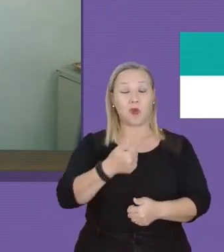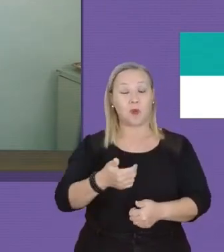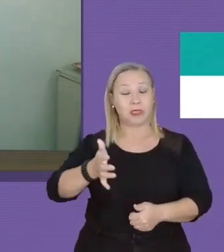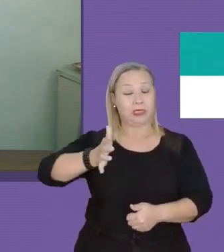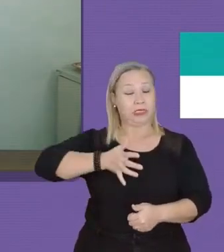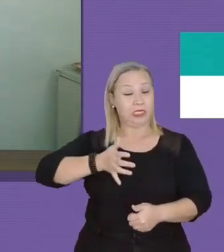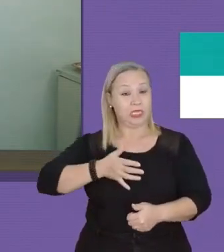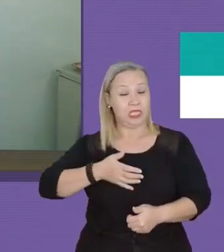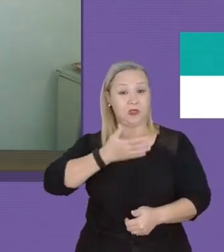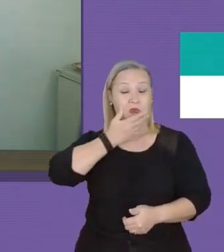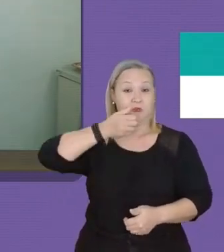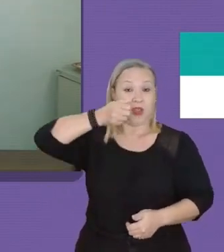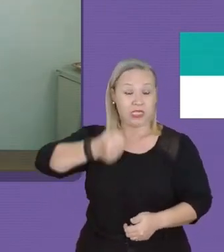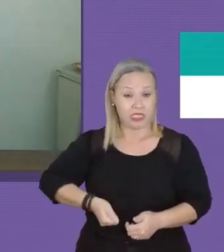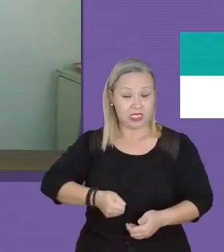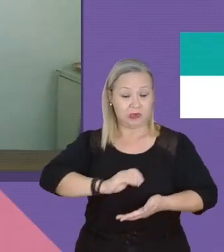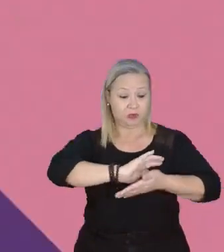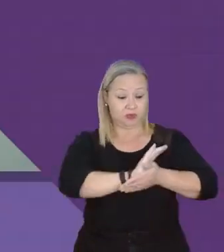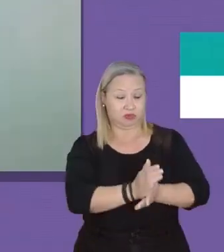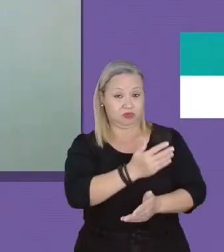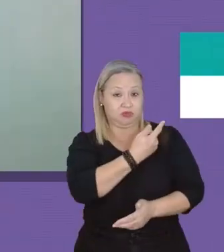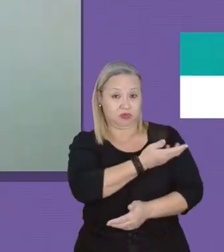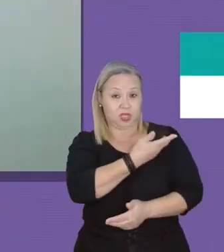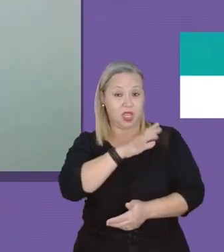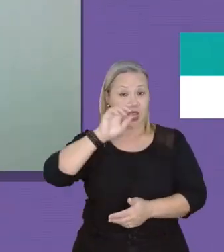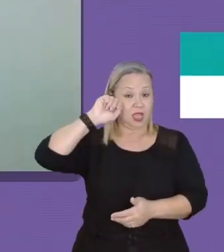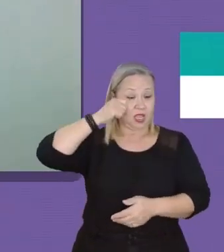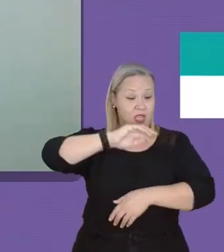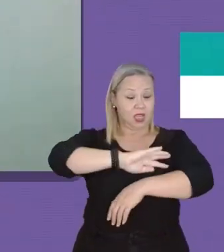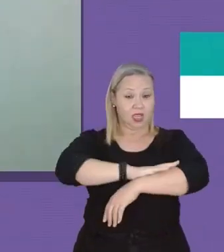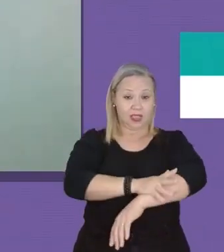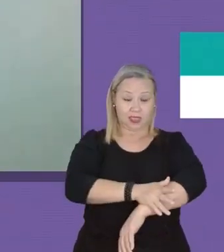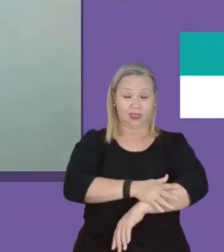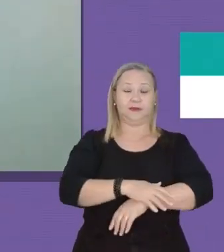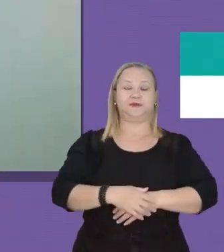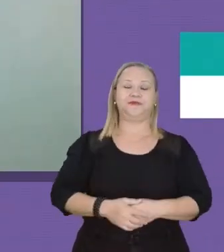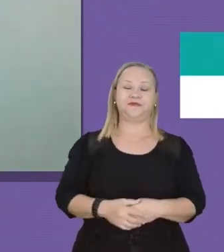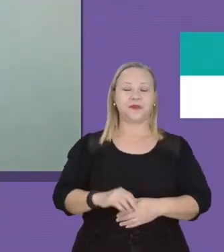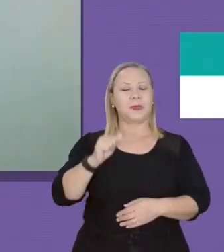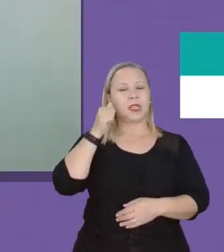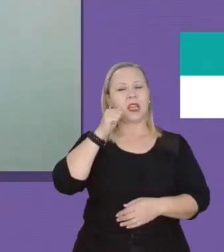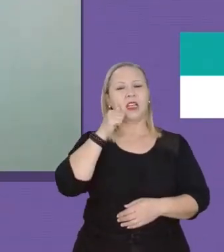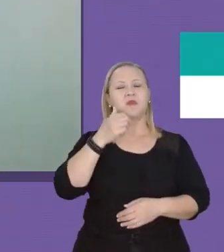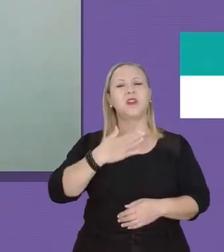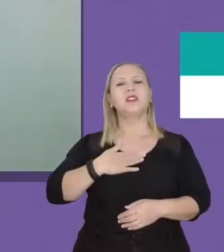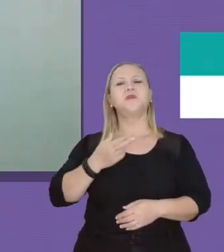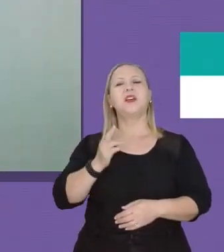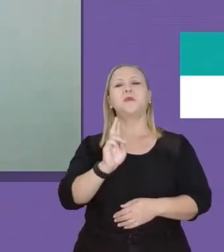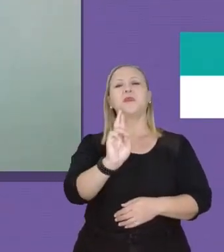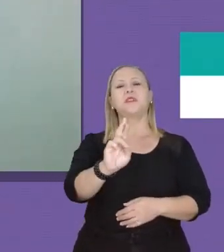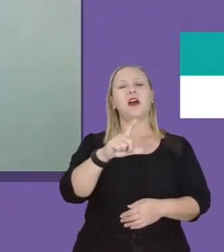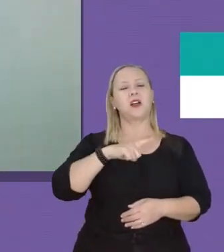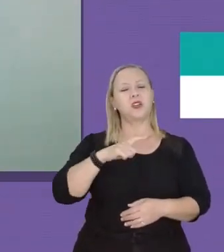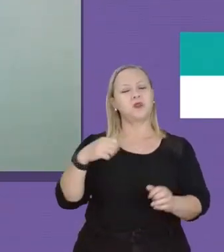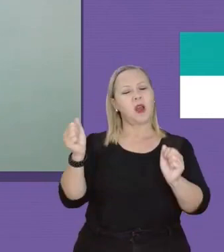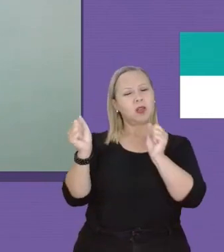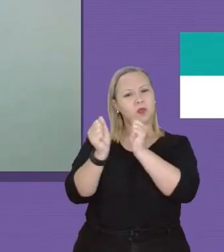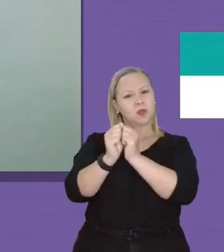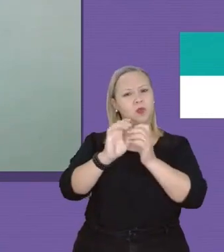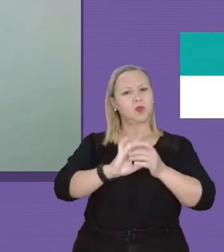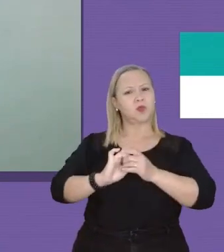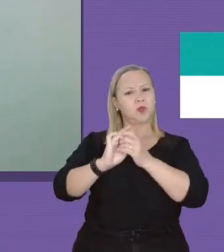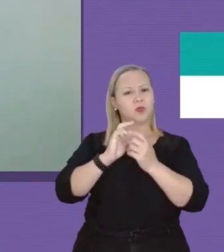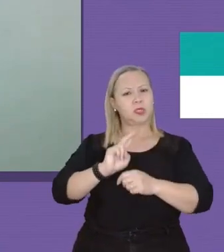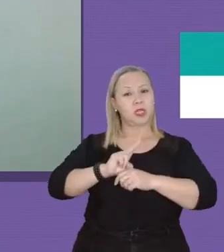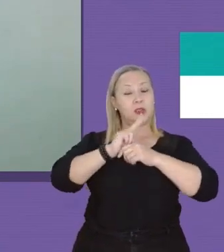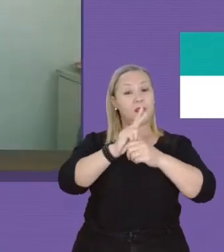misóginos, homofóbicos e racistas. As mulheres me representaram, estiveram ao meu lado na